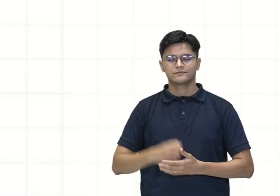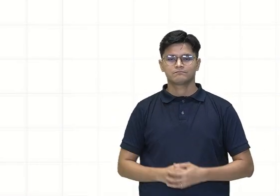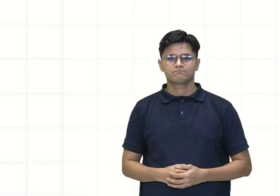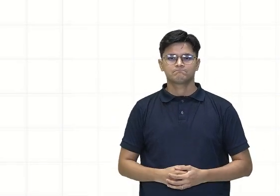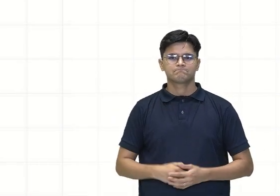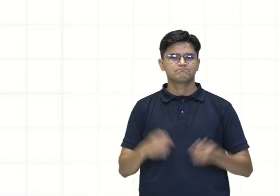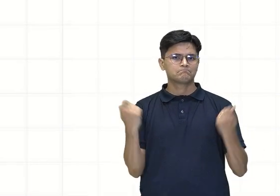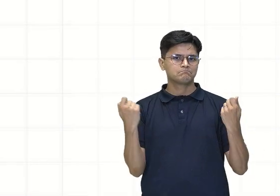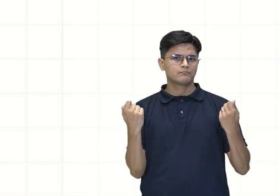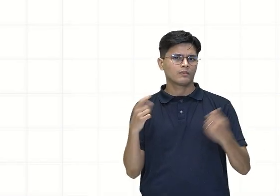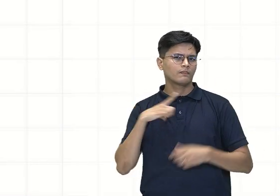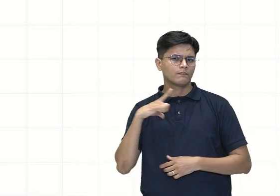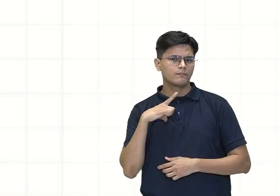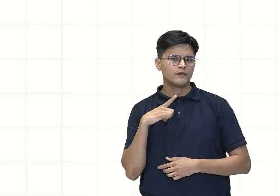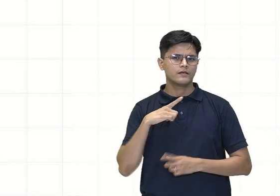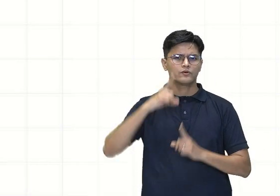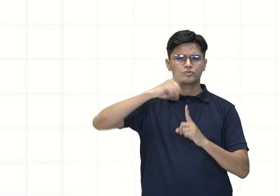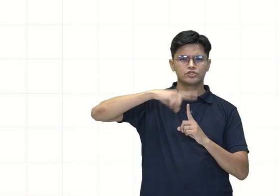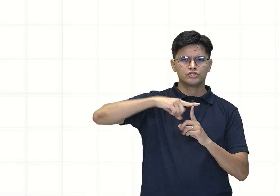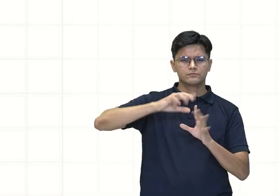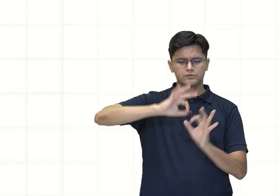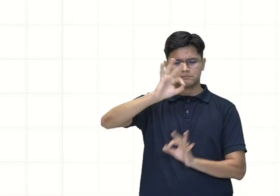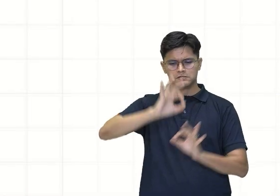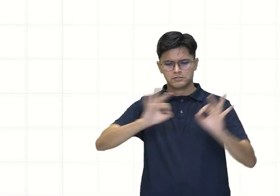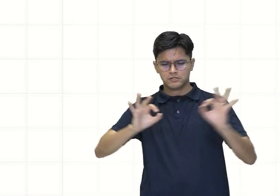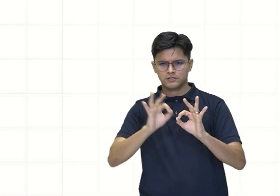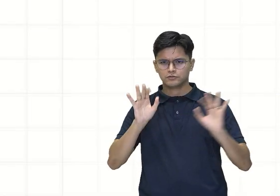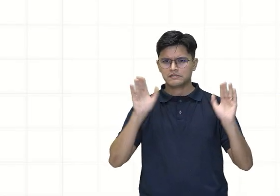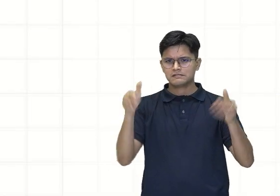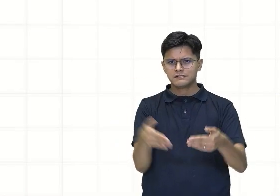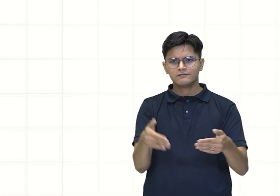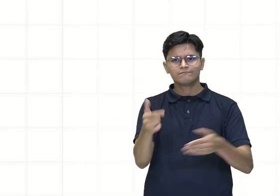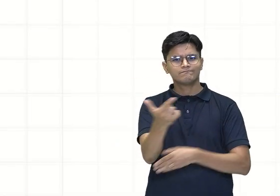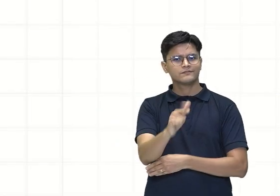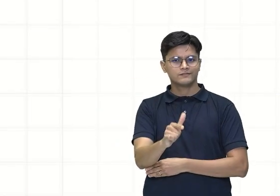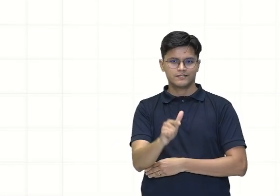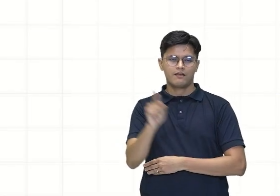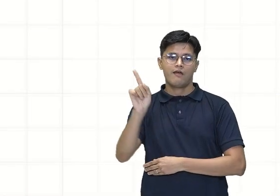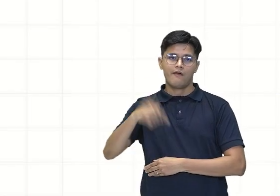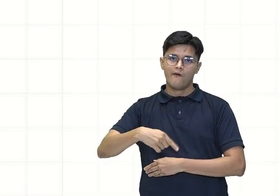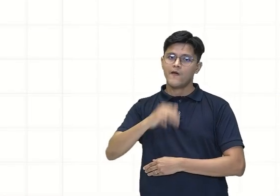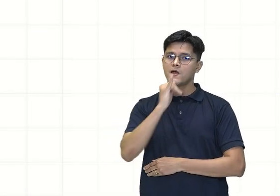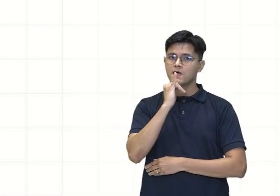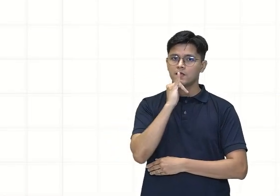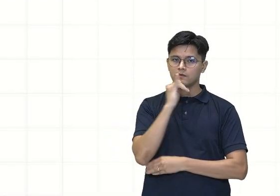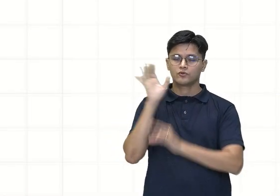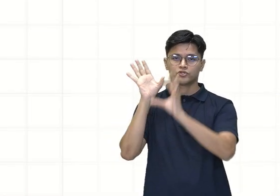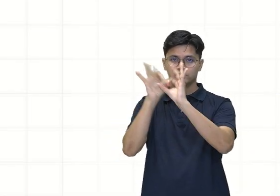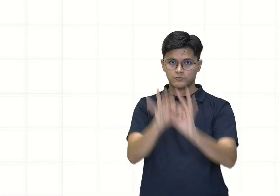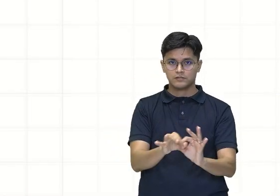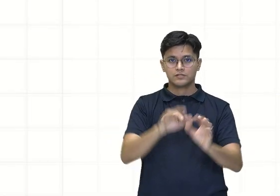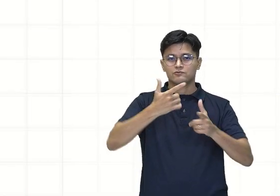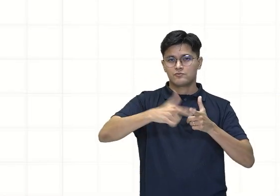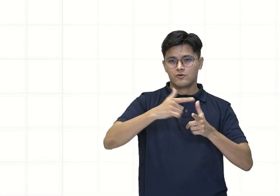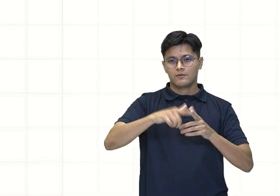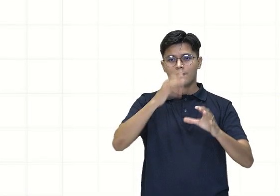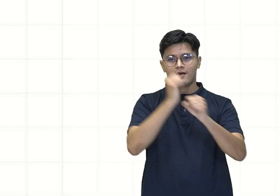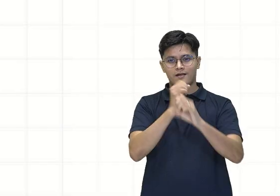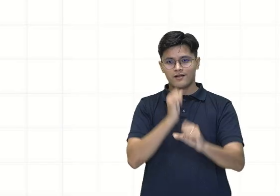uma unidade de medida específica. Aqui é um exemplo de situação-problema que nós